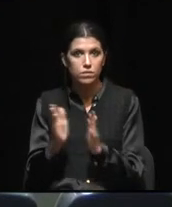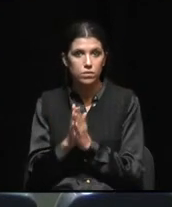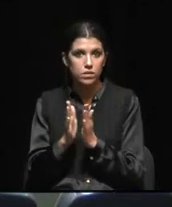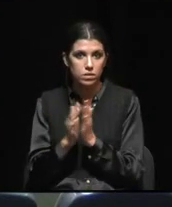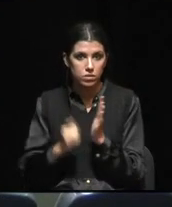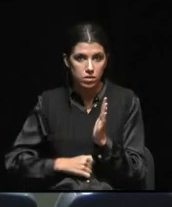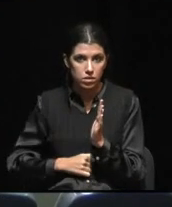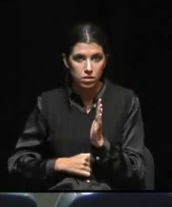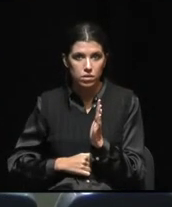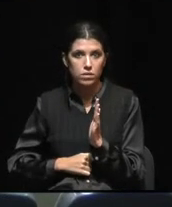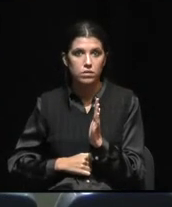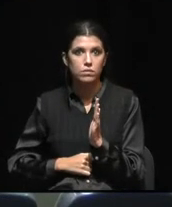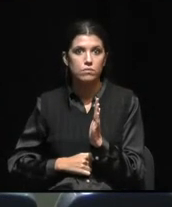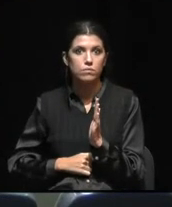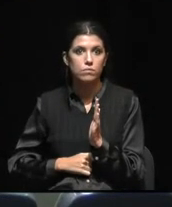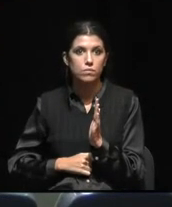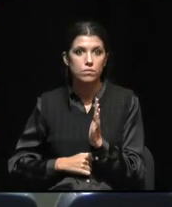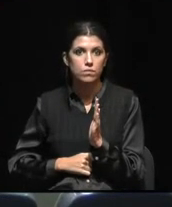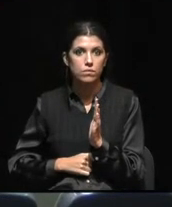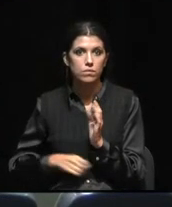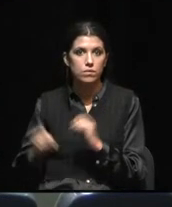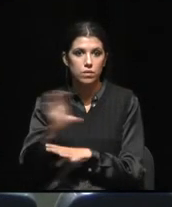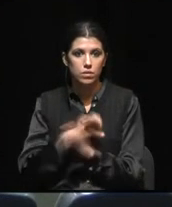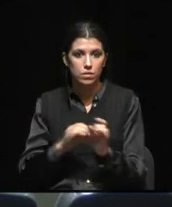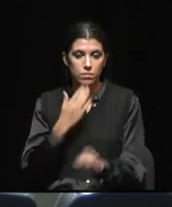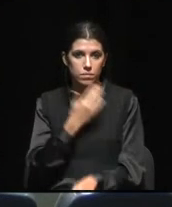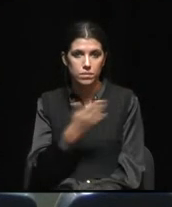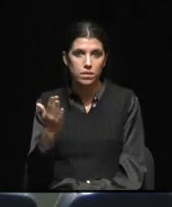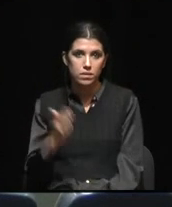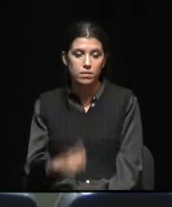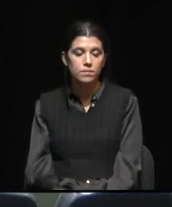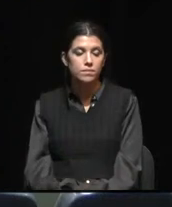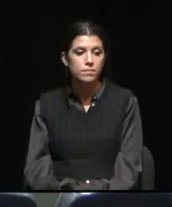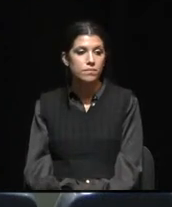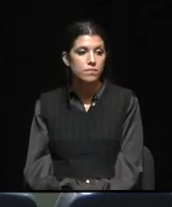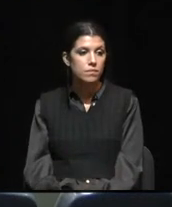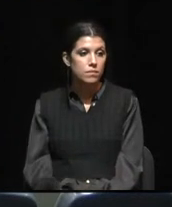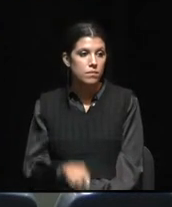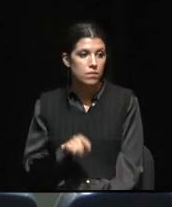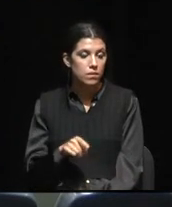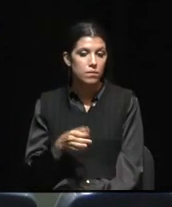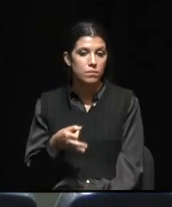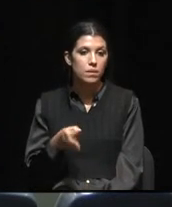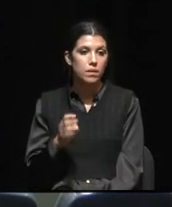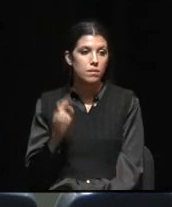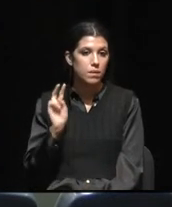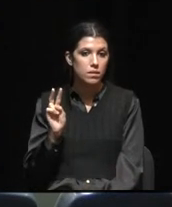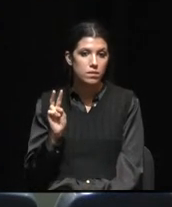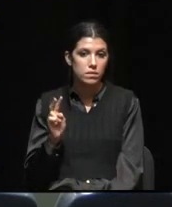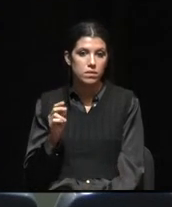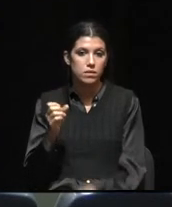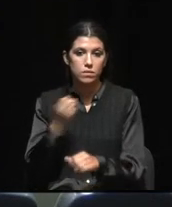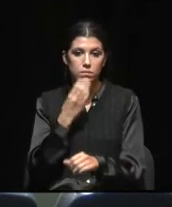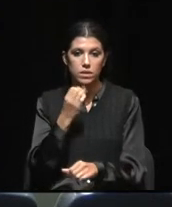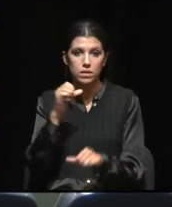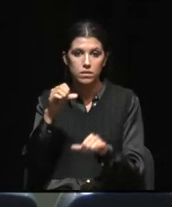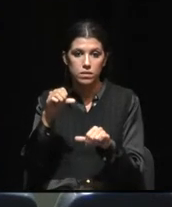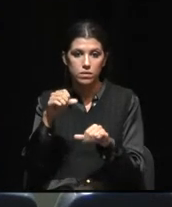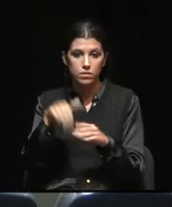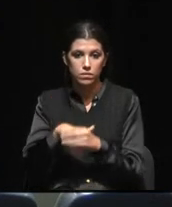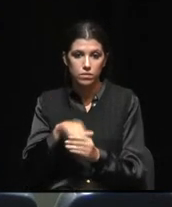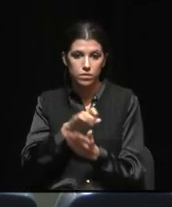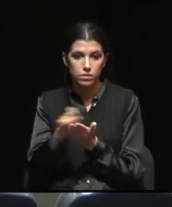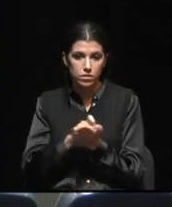e do e do cristianismo na Europa Muito obrigado obrigada o PSD fará uma declaração de voto